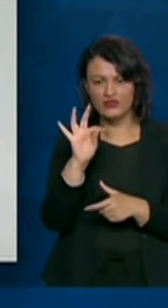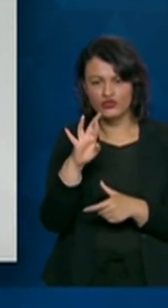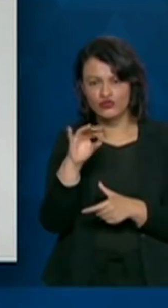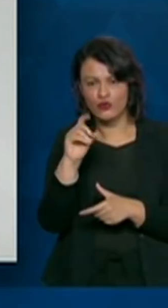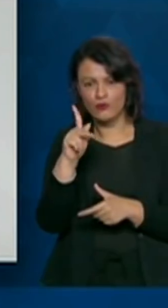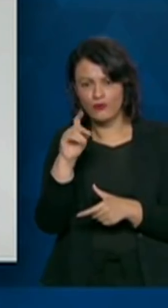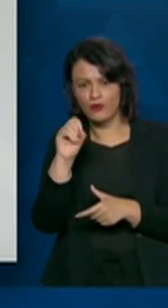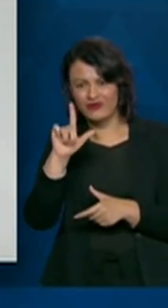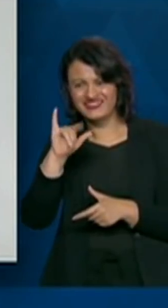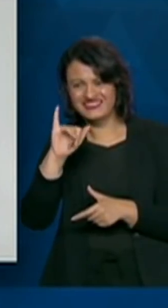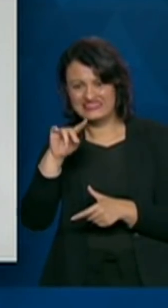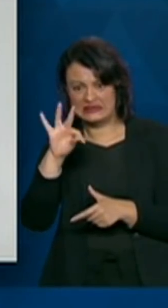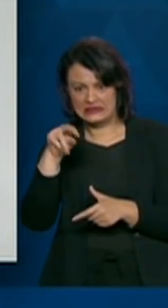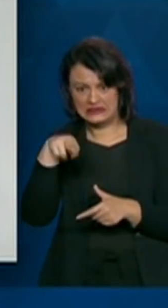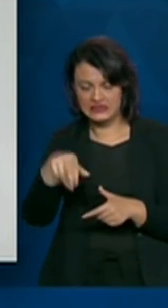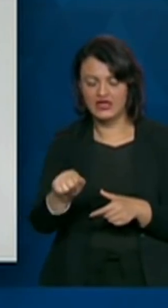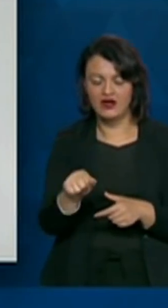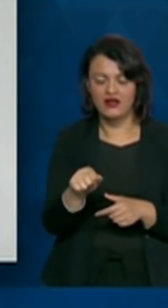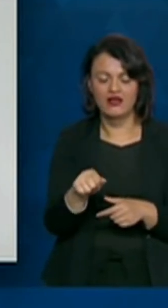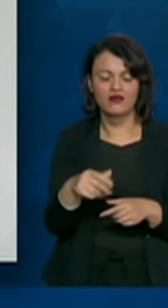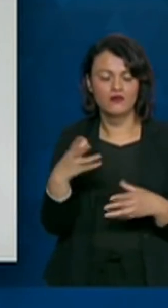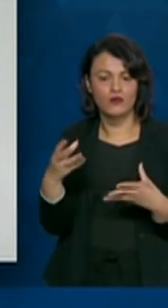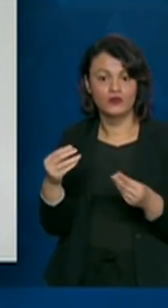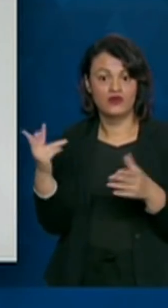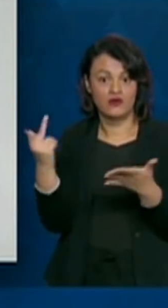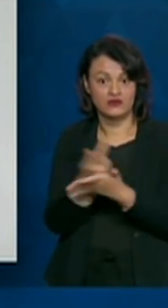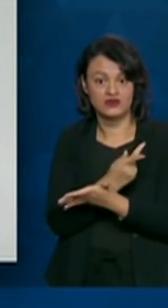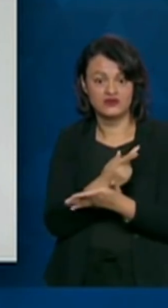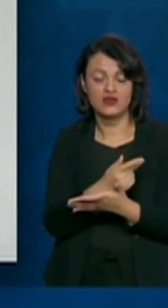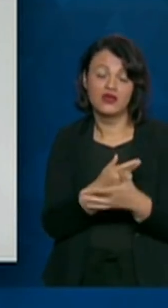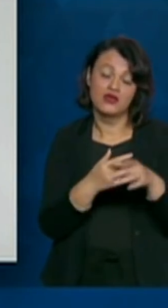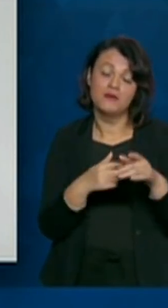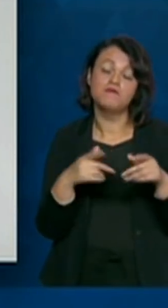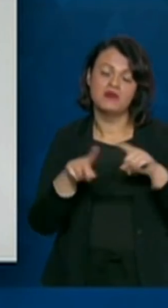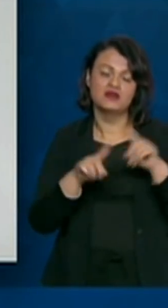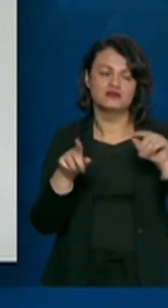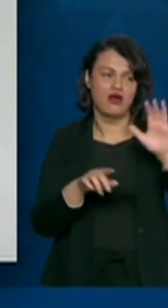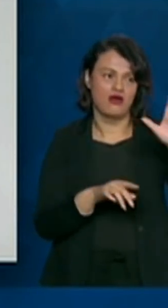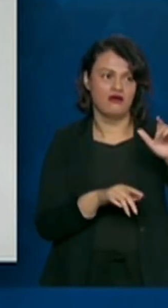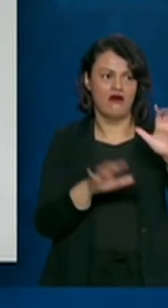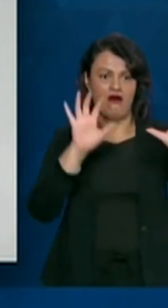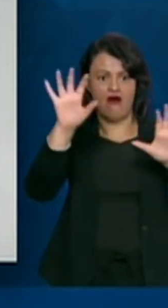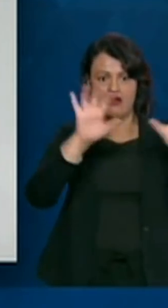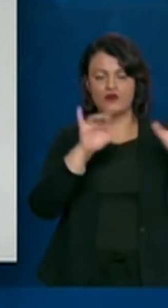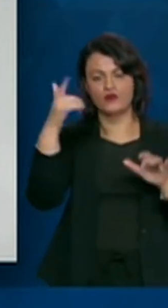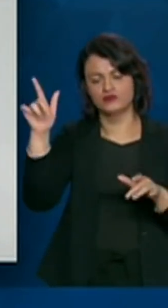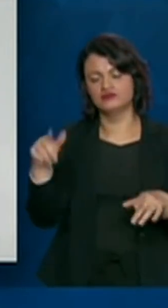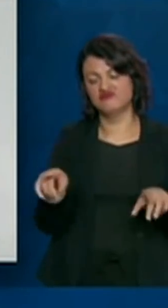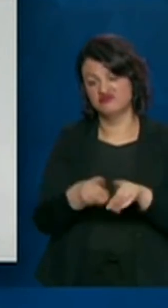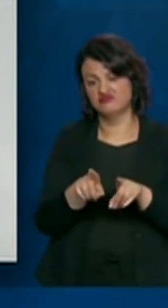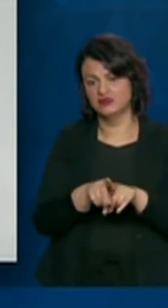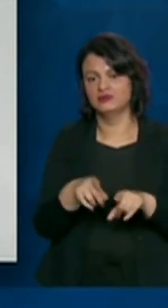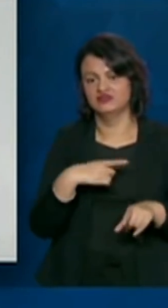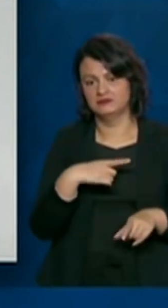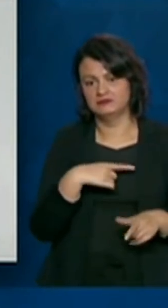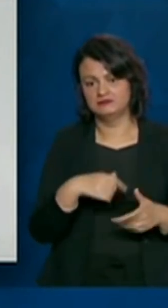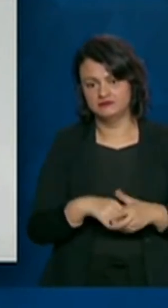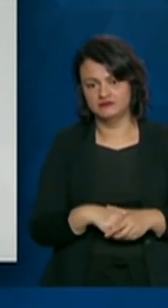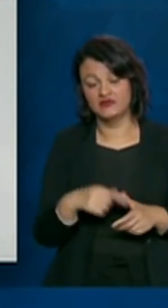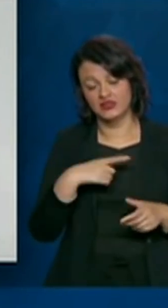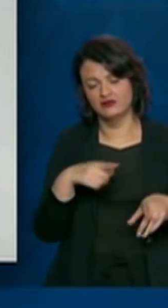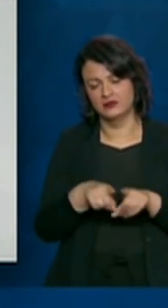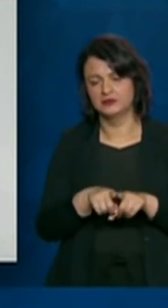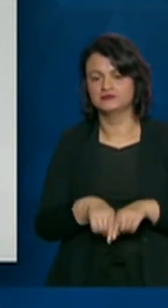uma interiorização para demais áreas do Brasil. Mesmo assim, é importante